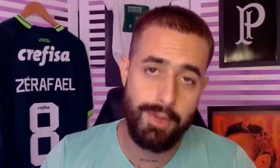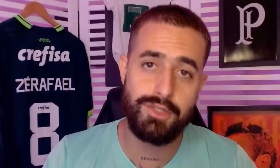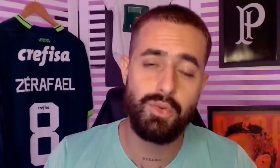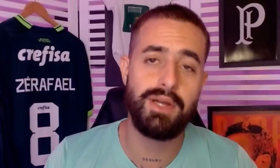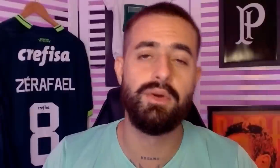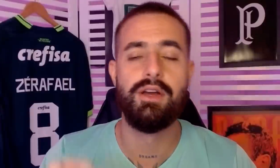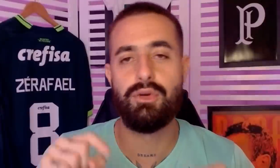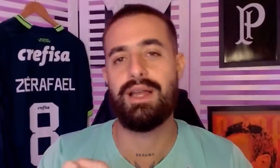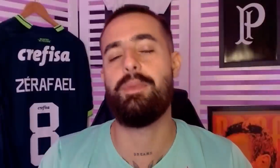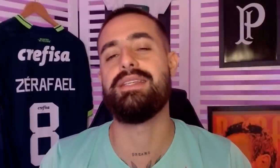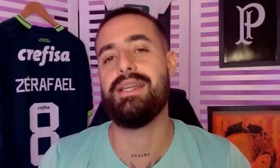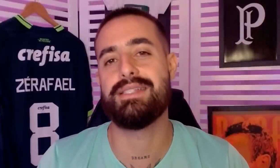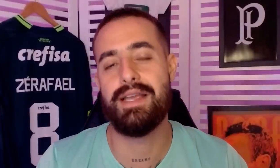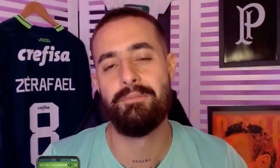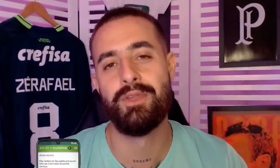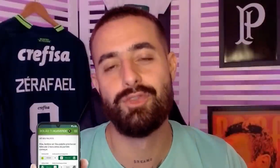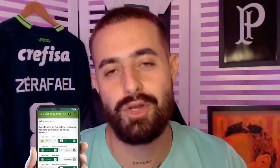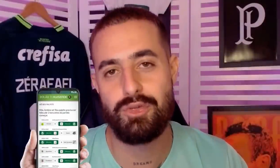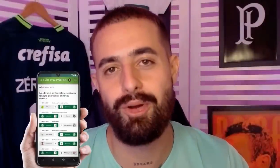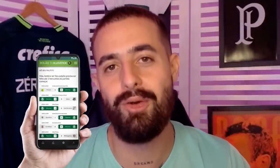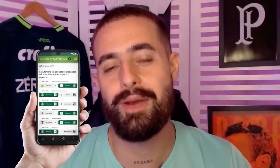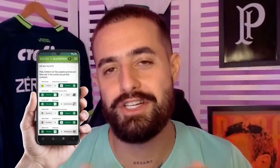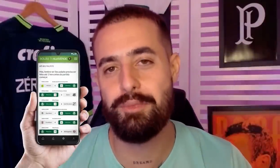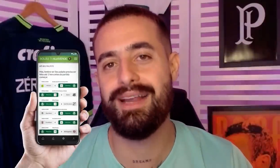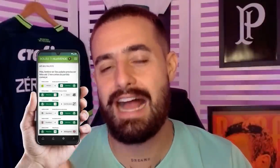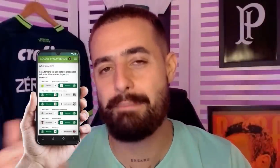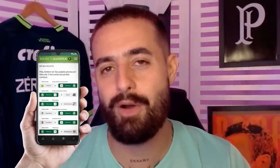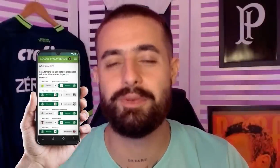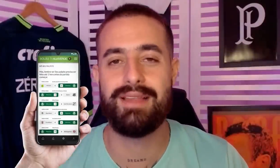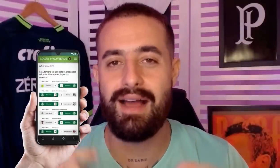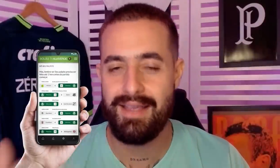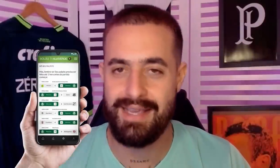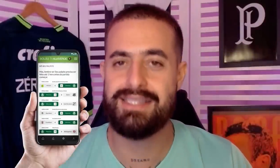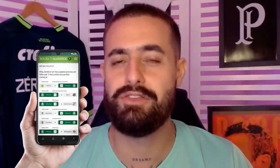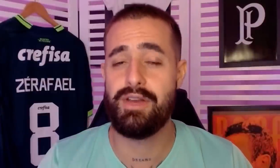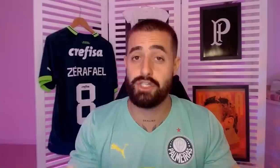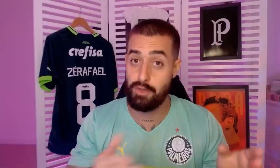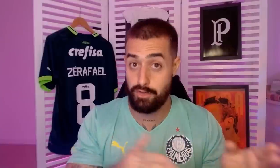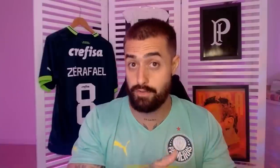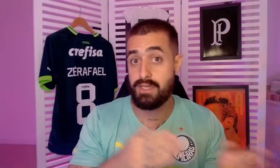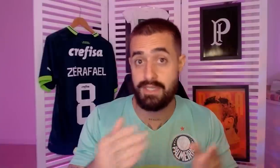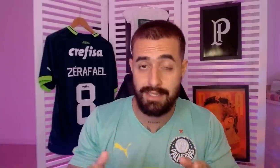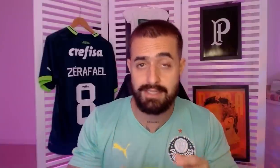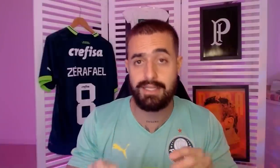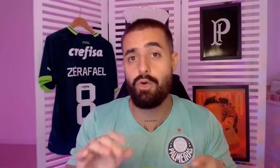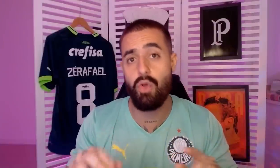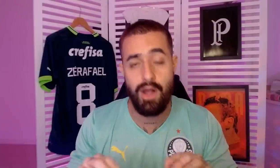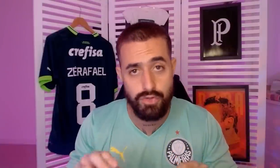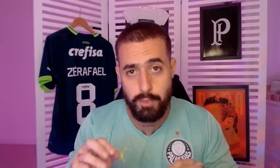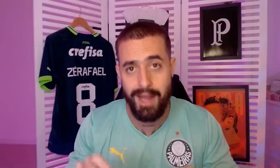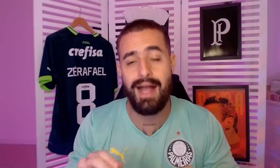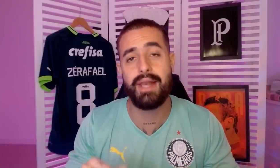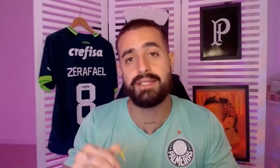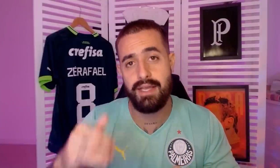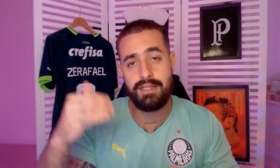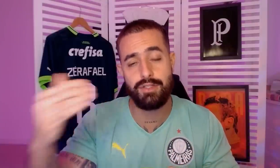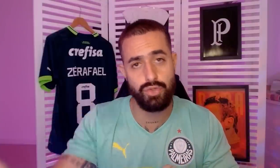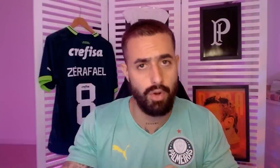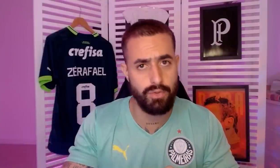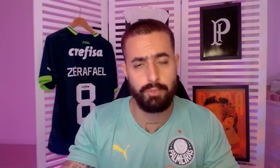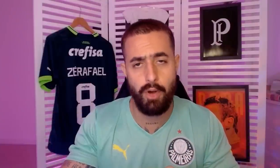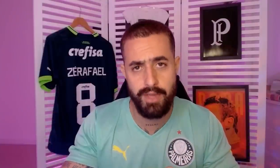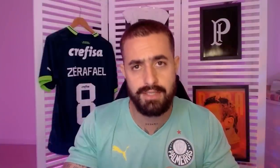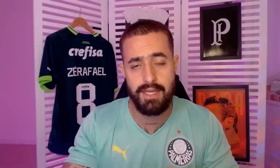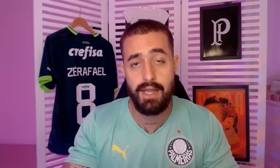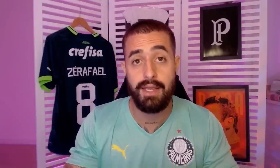jogos do Palmeiras no ano vão estar presentes aí no nosso bolão pra gente brincar, palpitar e se divertir. Então é só você se cadastrar, colocar os seus placares aí antes